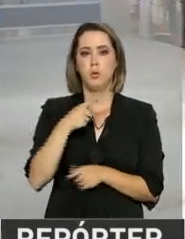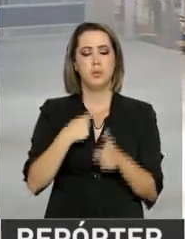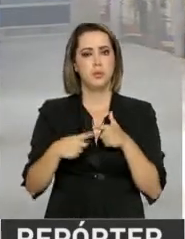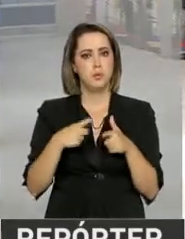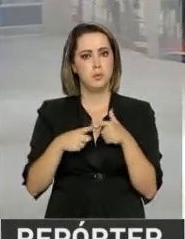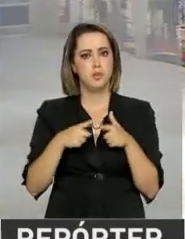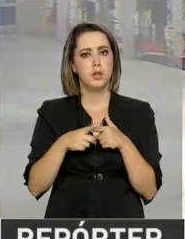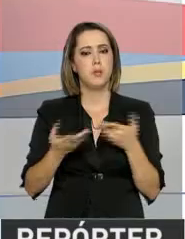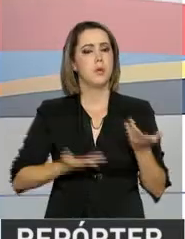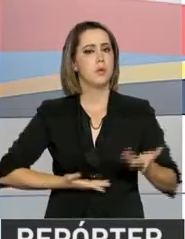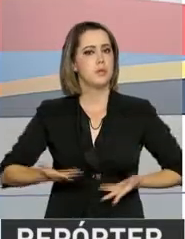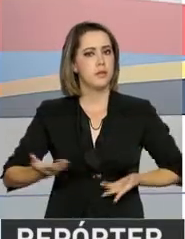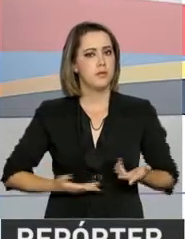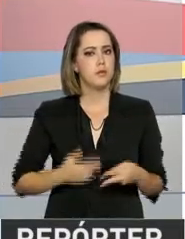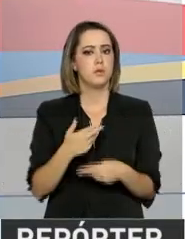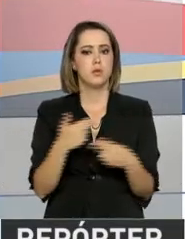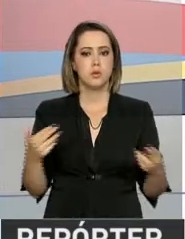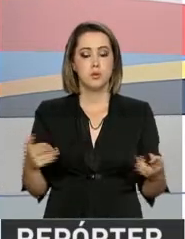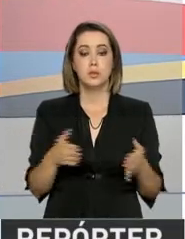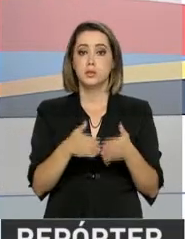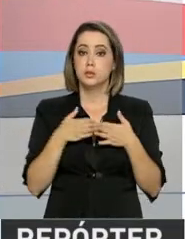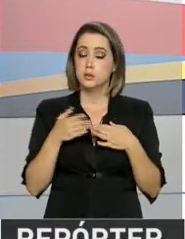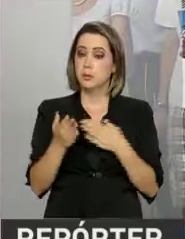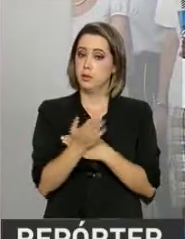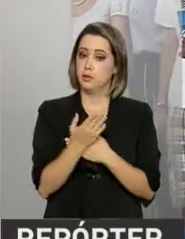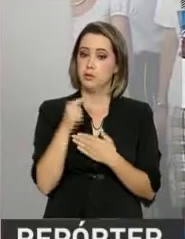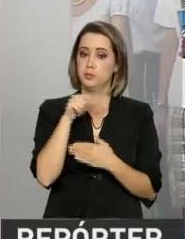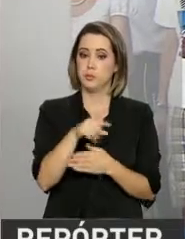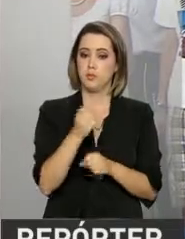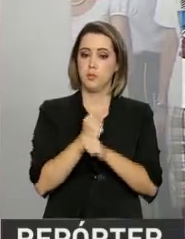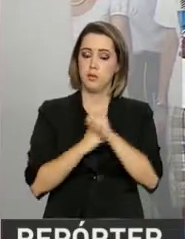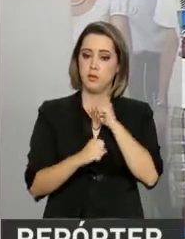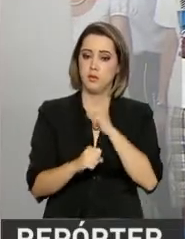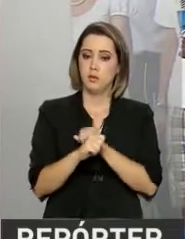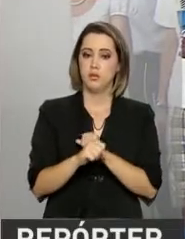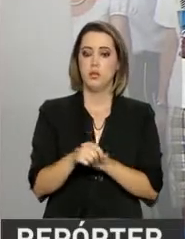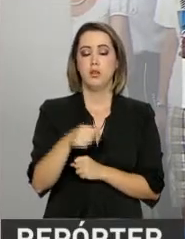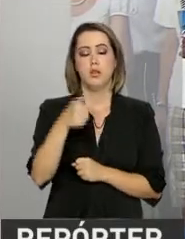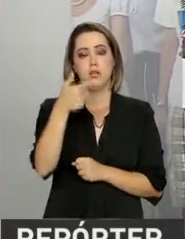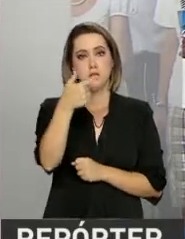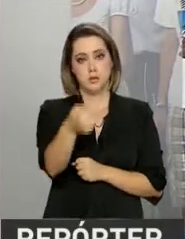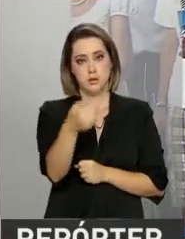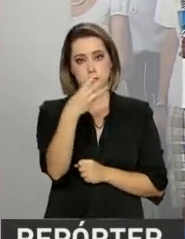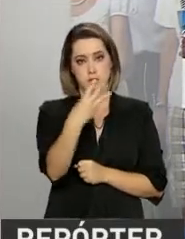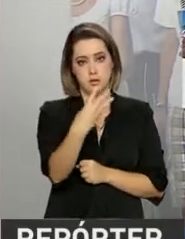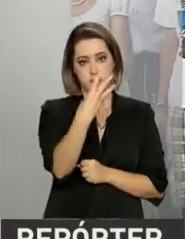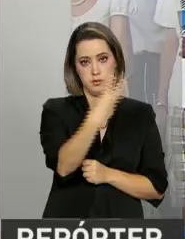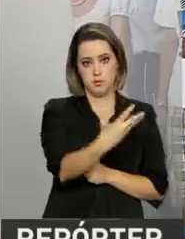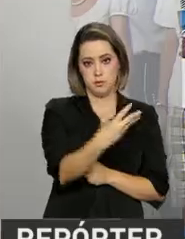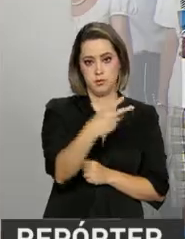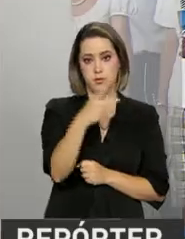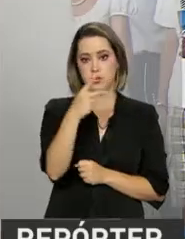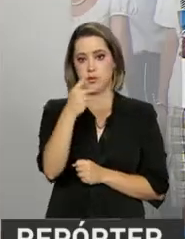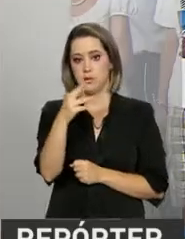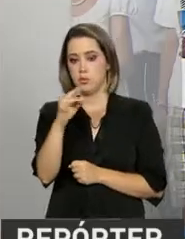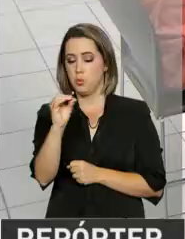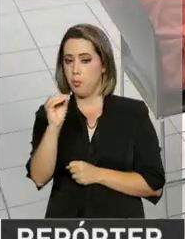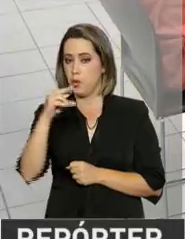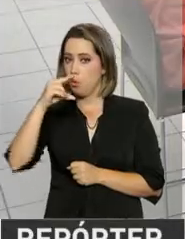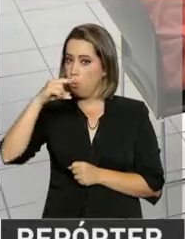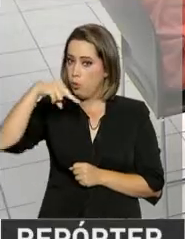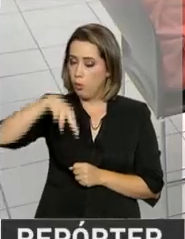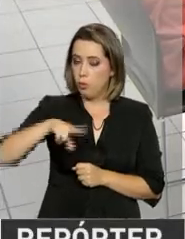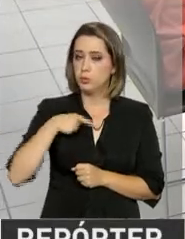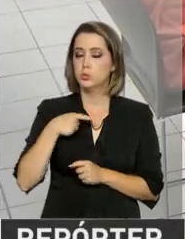e serviços em busca de reparação no ano passado a 733 unidades de atendimentos dos procons em todo o país